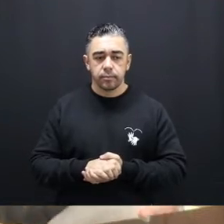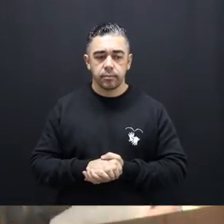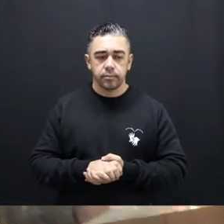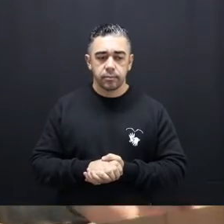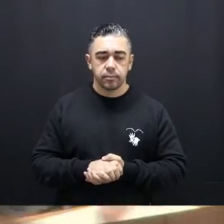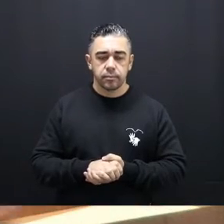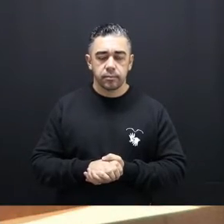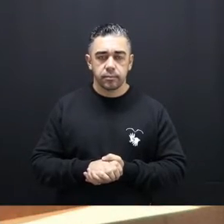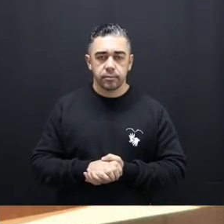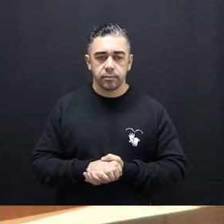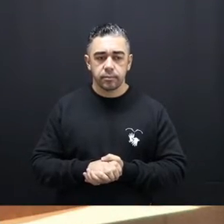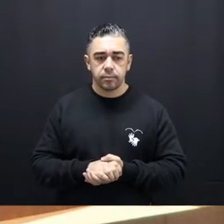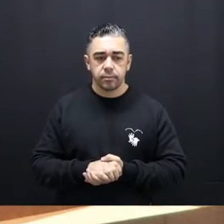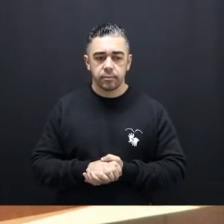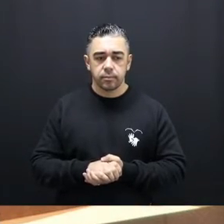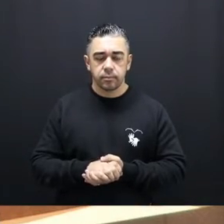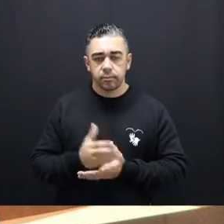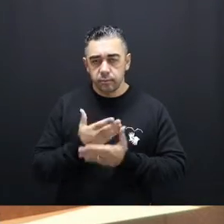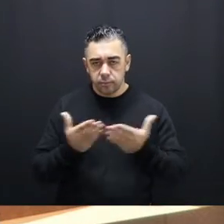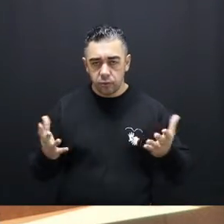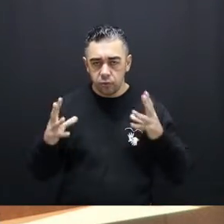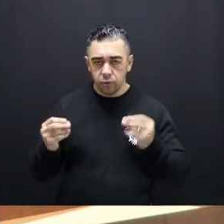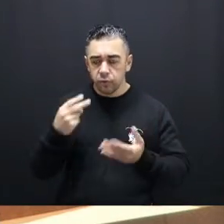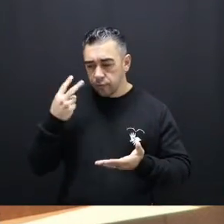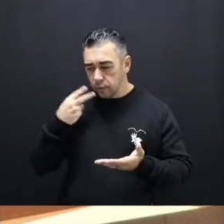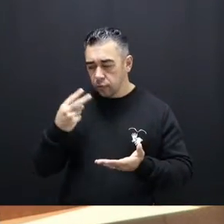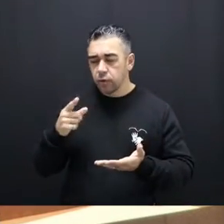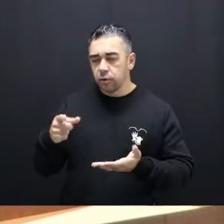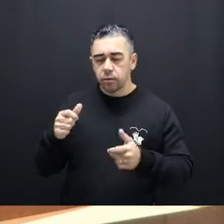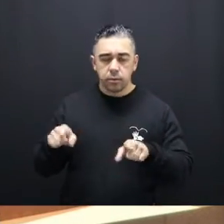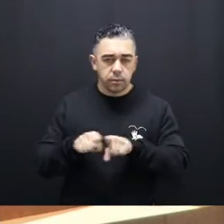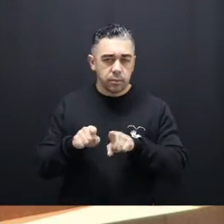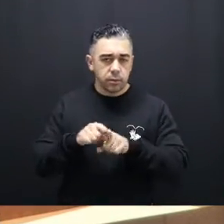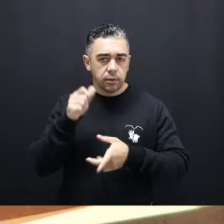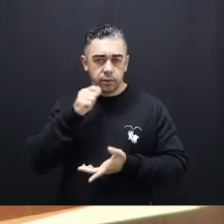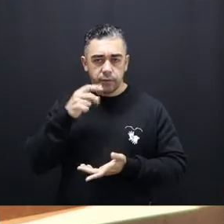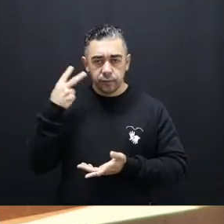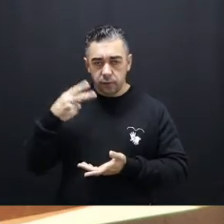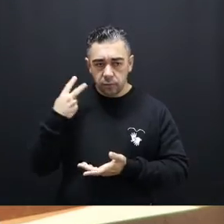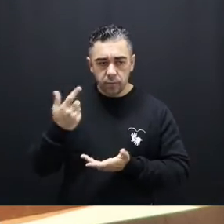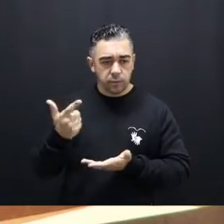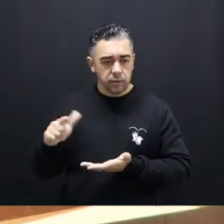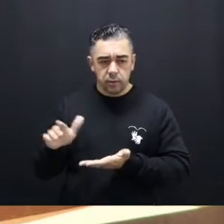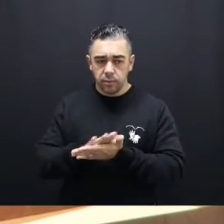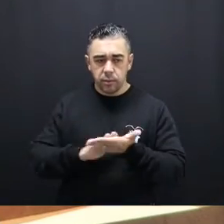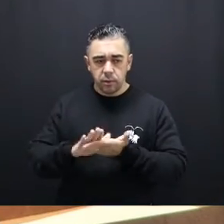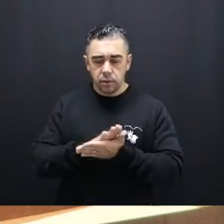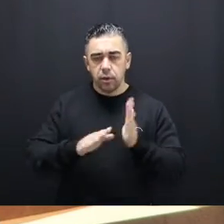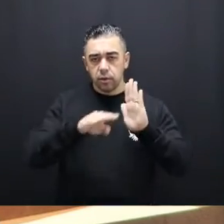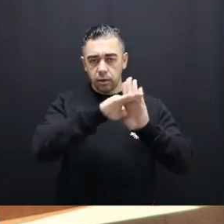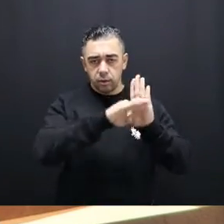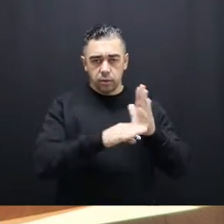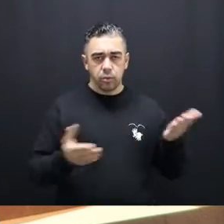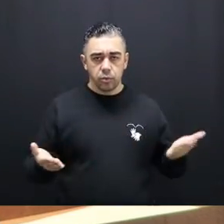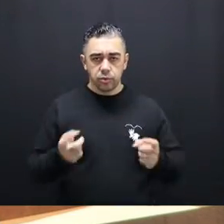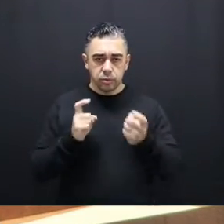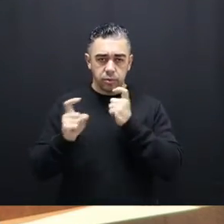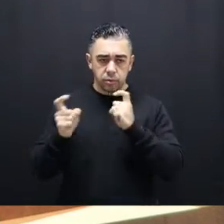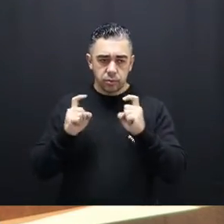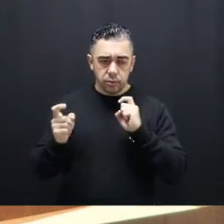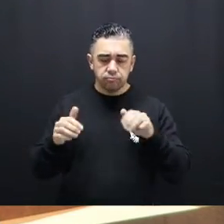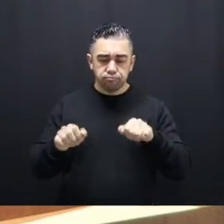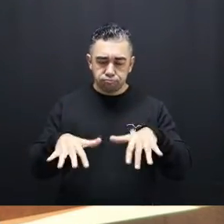senhores e senhoras vereadoras senhores vereadores senhora vereadora não havendo encerrada ordem do dia da presente